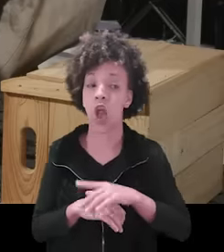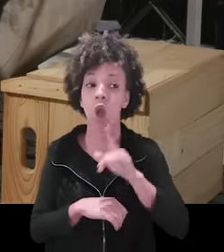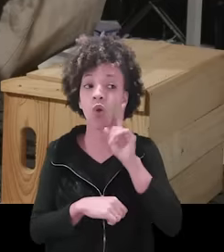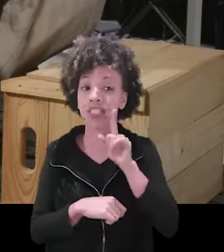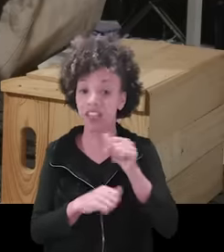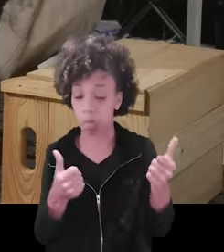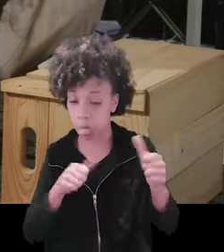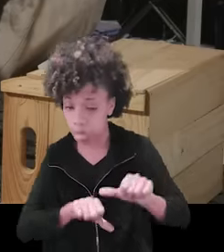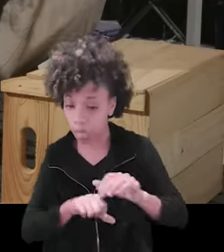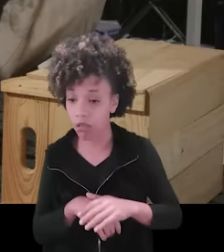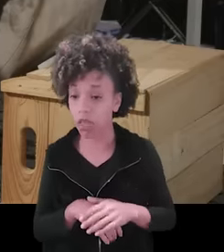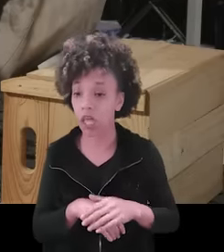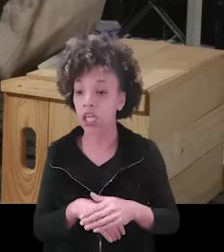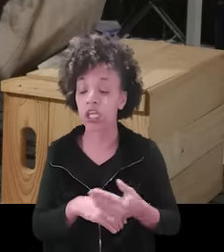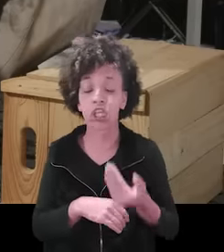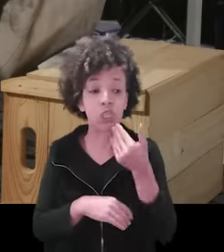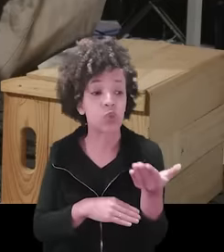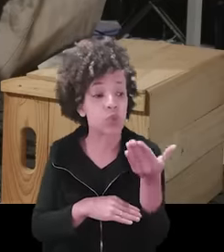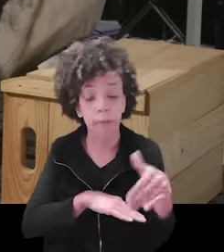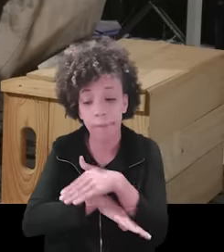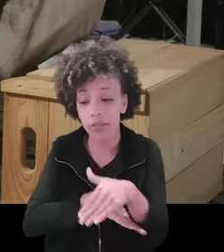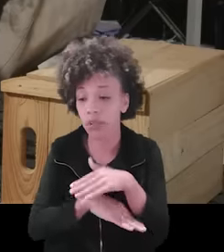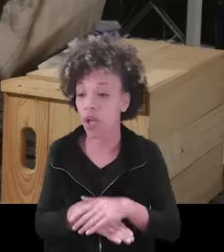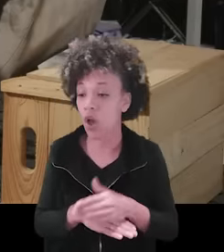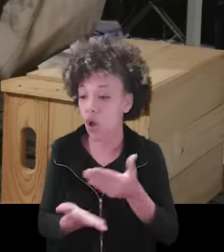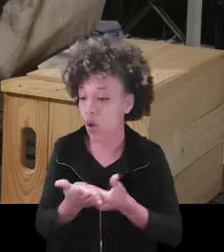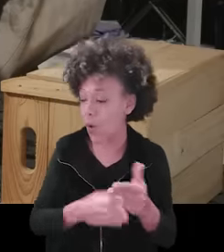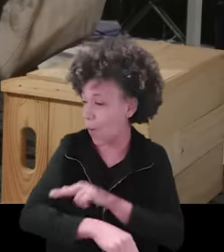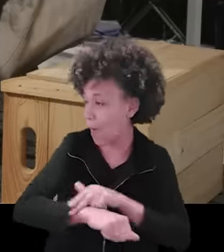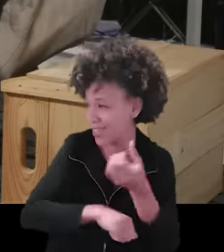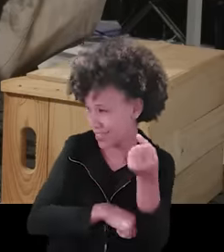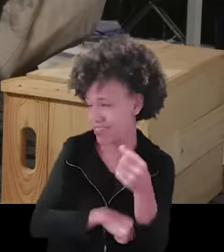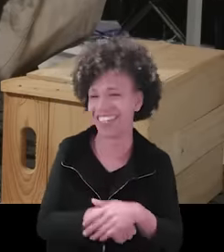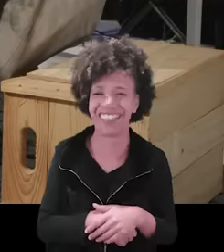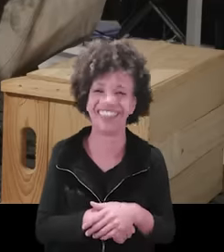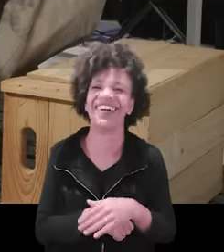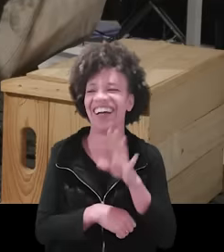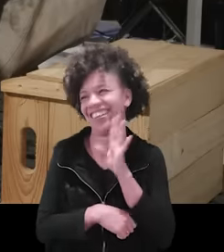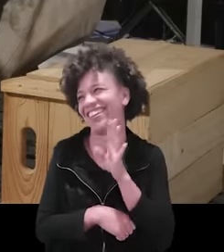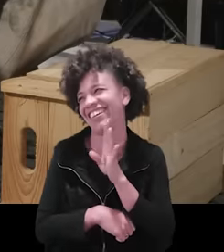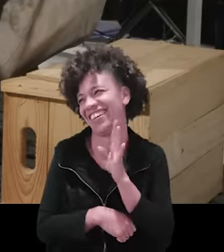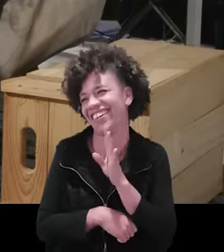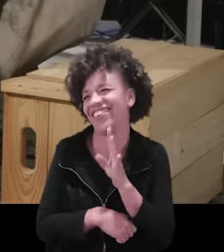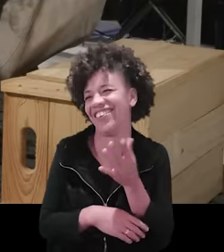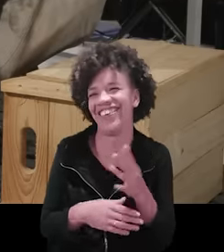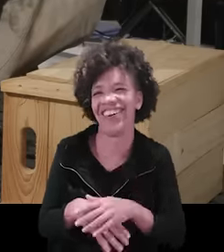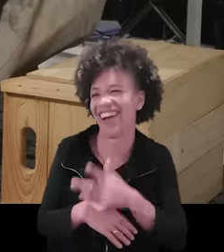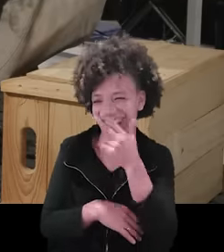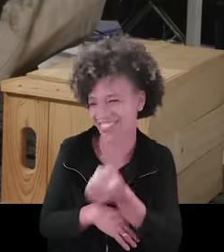Claro ele falou que era Estados Unidos está tão na merda que os mendigos estão começando a ficar branco é genial já ele Achei ele altas ver ele